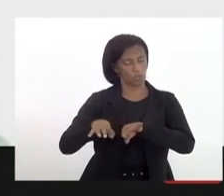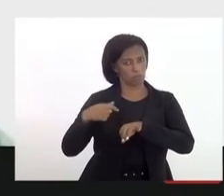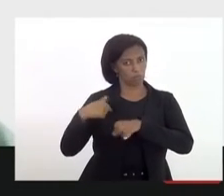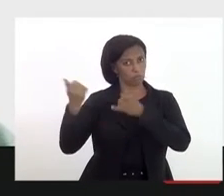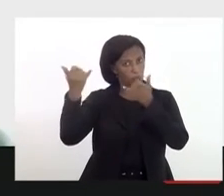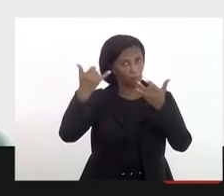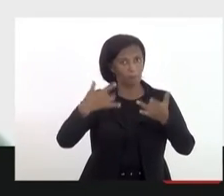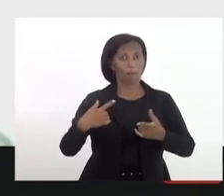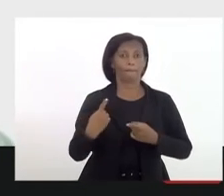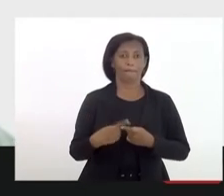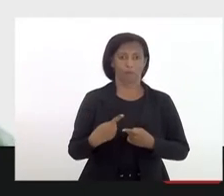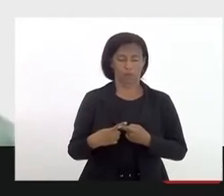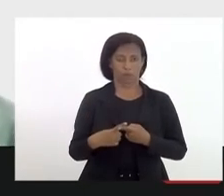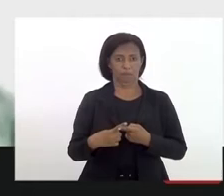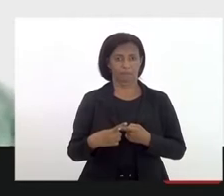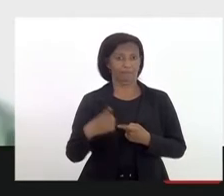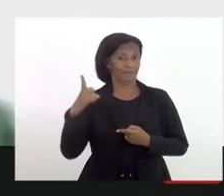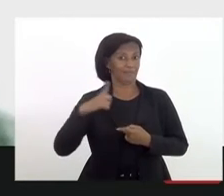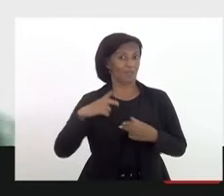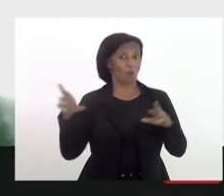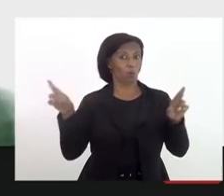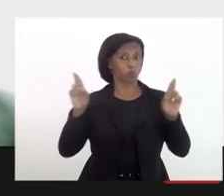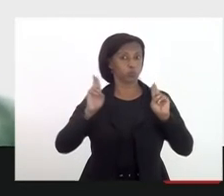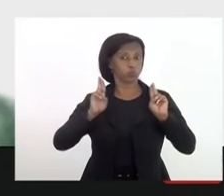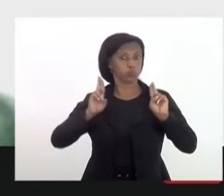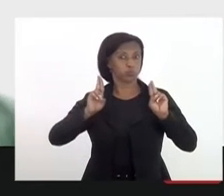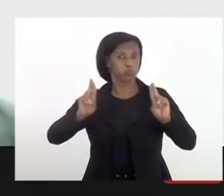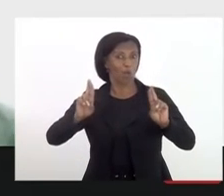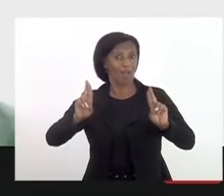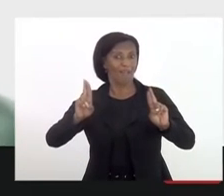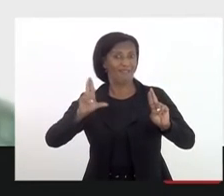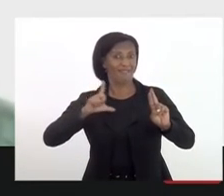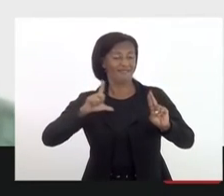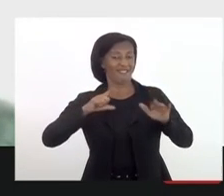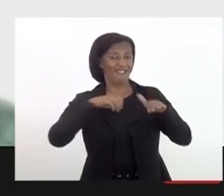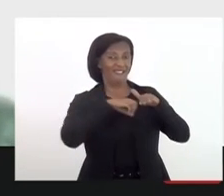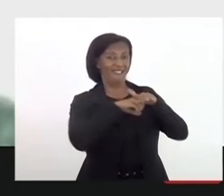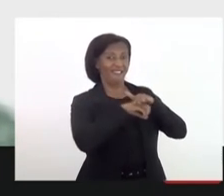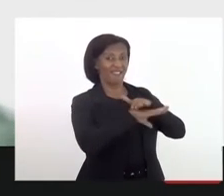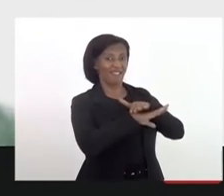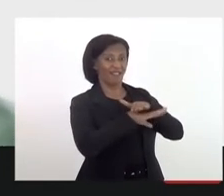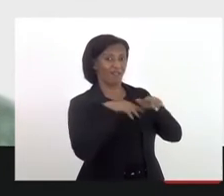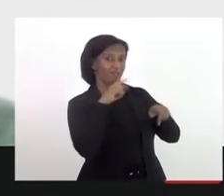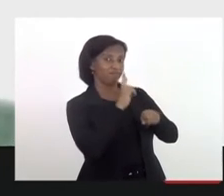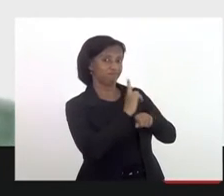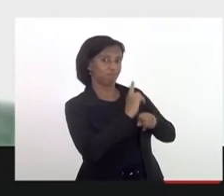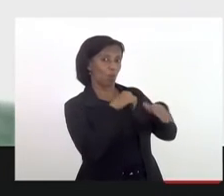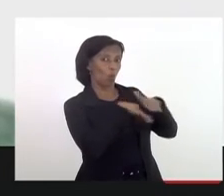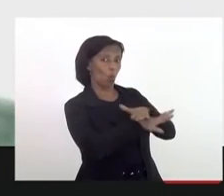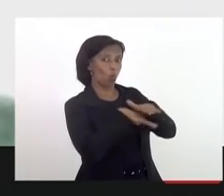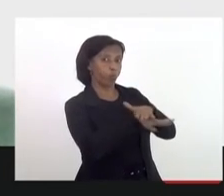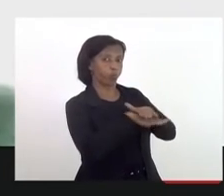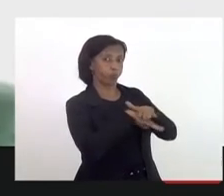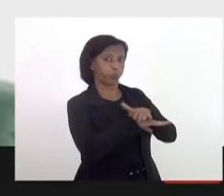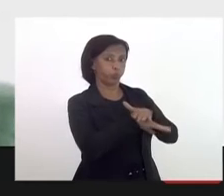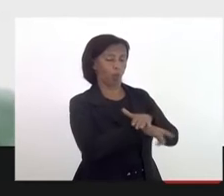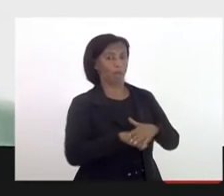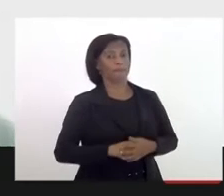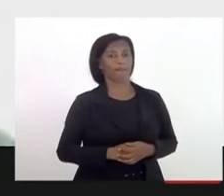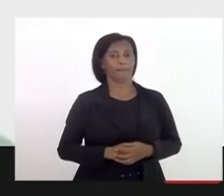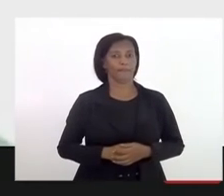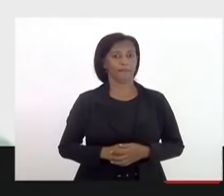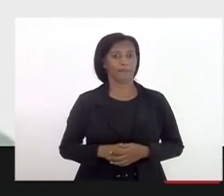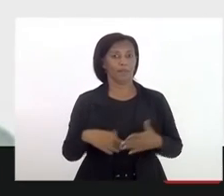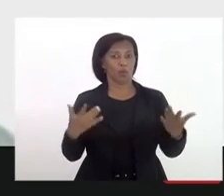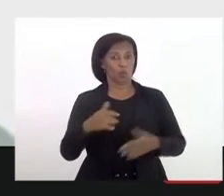quê. Temos a sorte de ter importantes reservas de gás natural no pré-sal. A sorte de o Rio de Janeiro ter o pré-sal